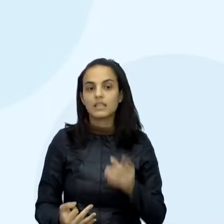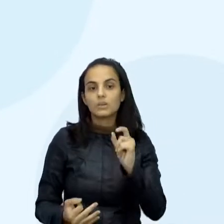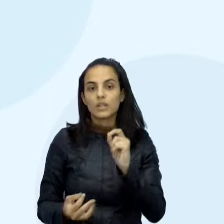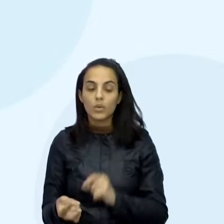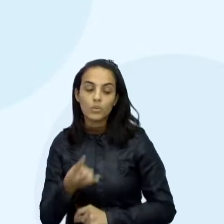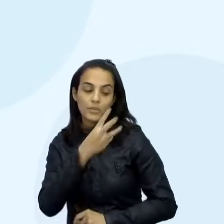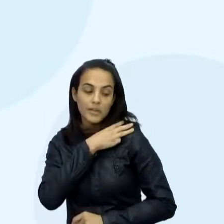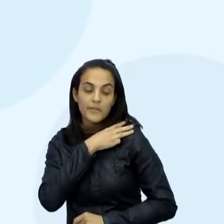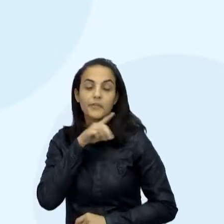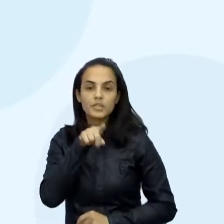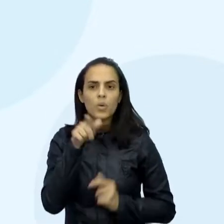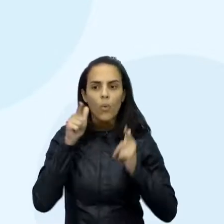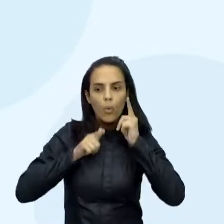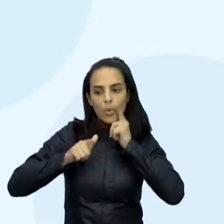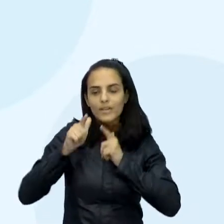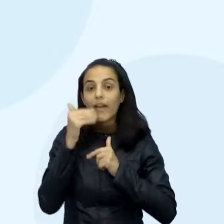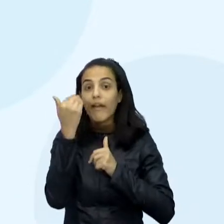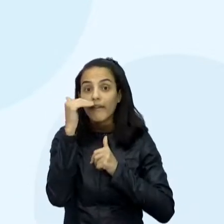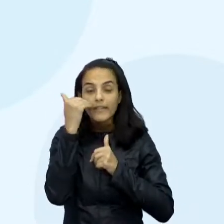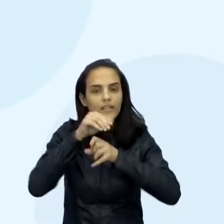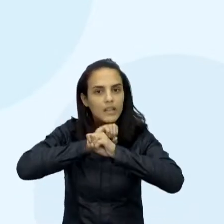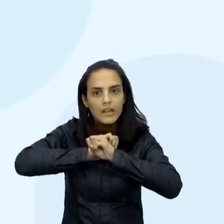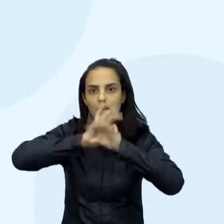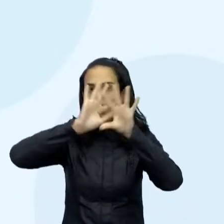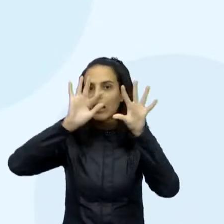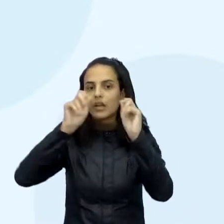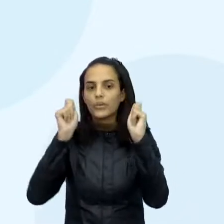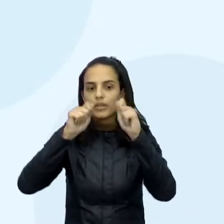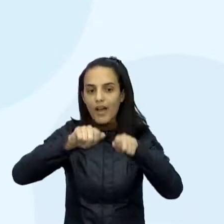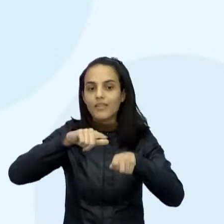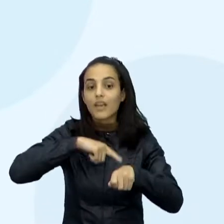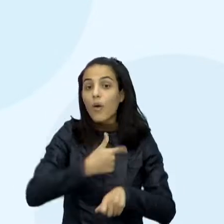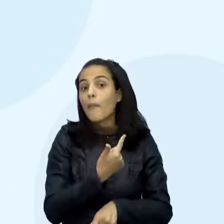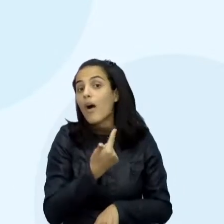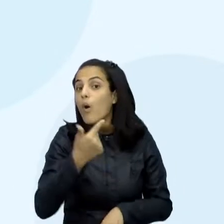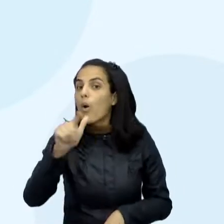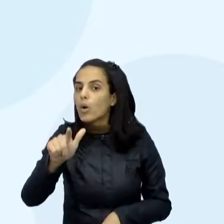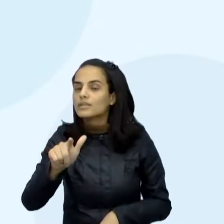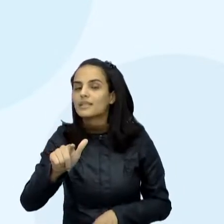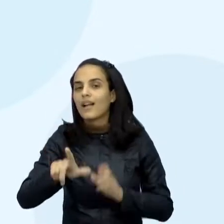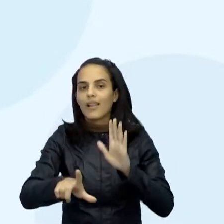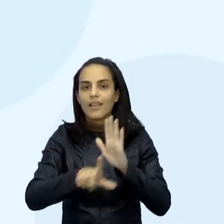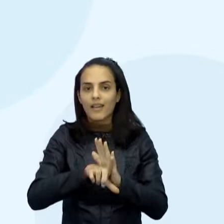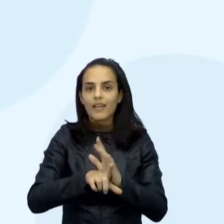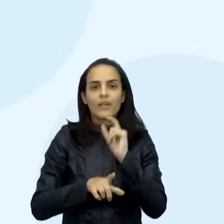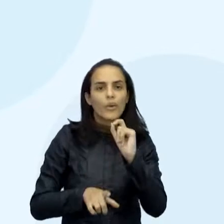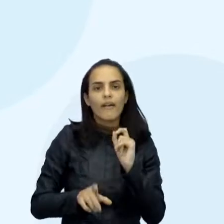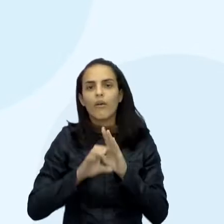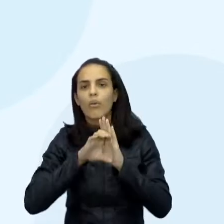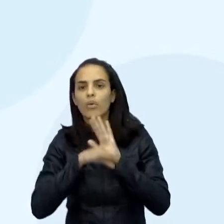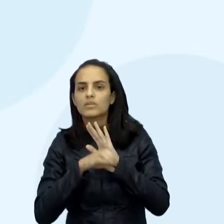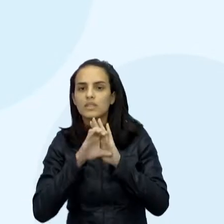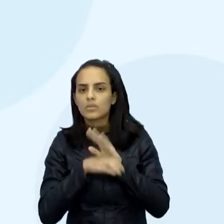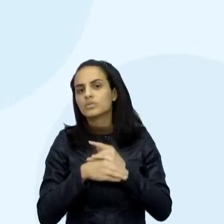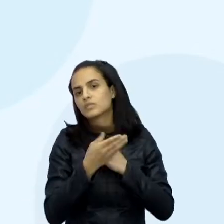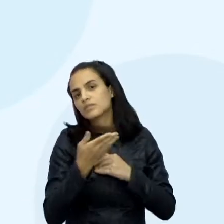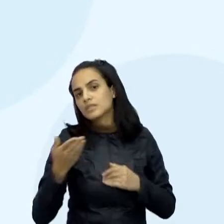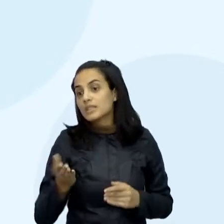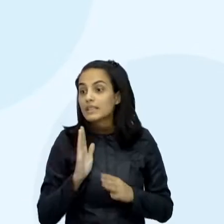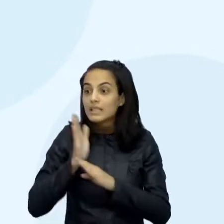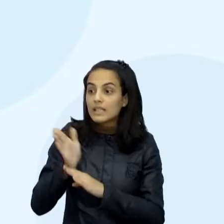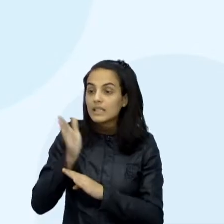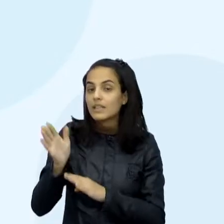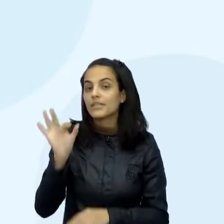ensino médio conseguir compreender bem. Tem uma outra lei que é mais para conteúdos quando vocês forem